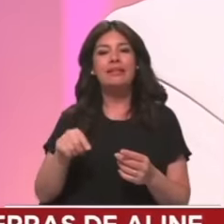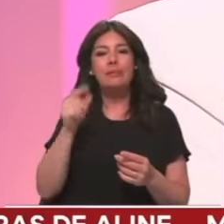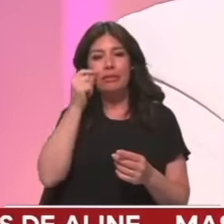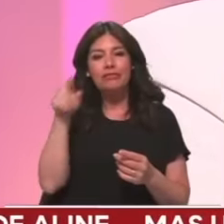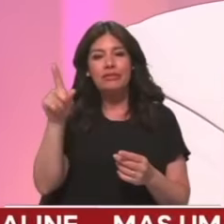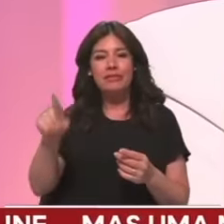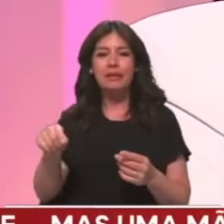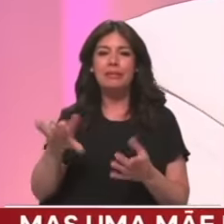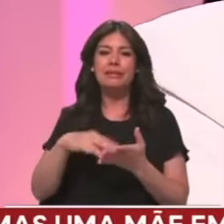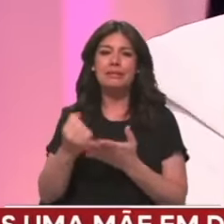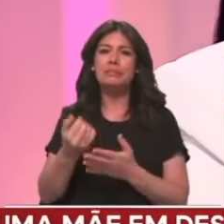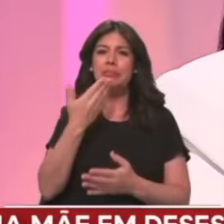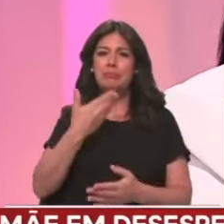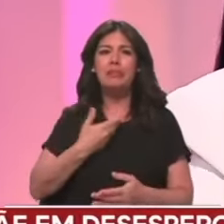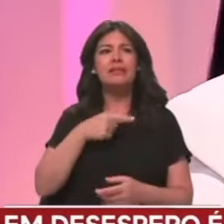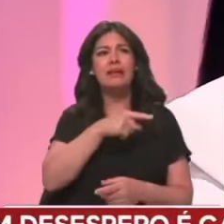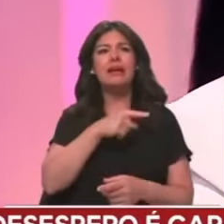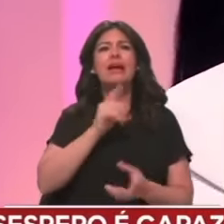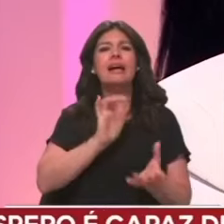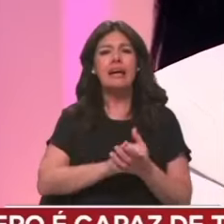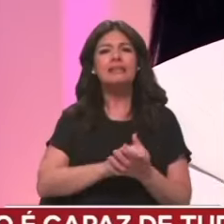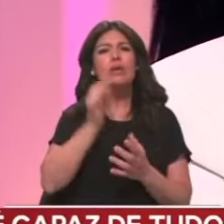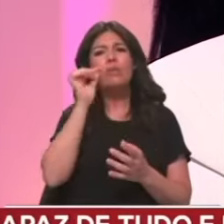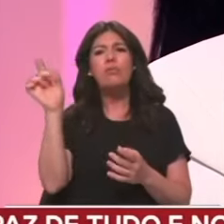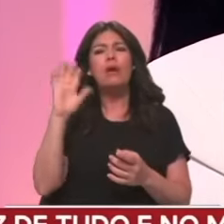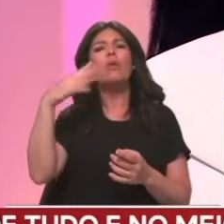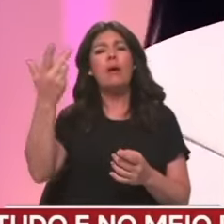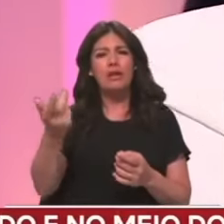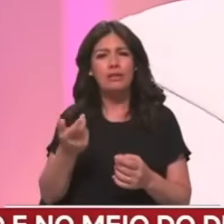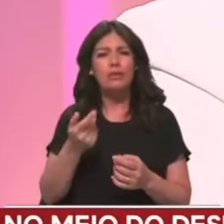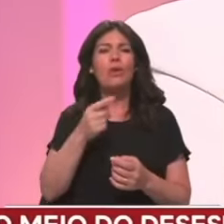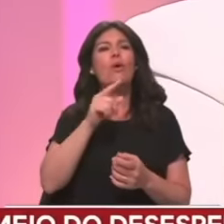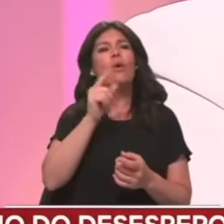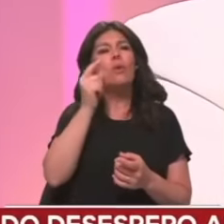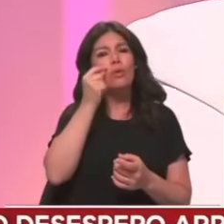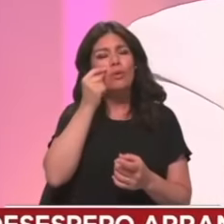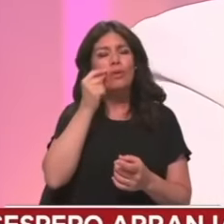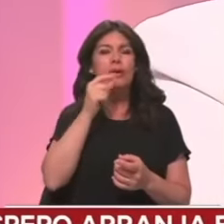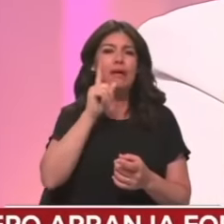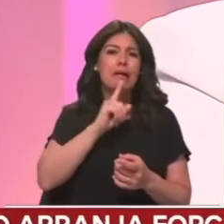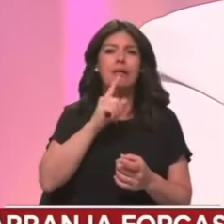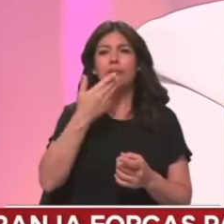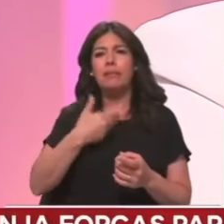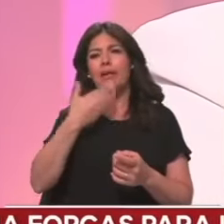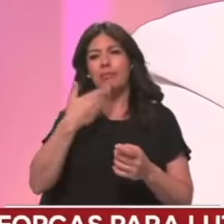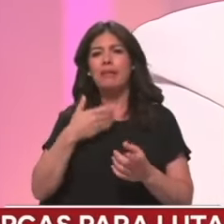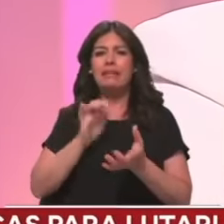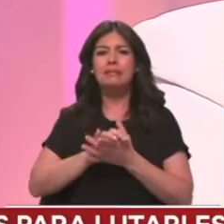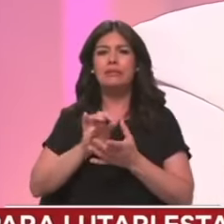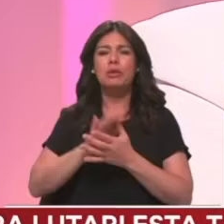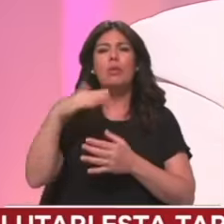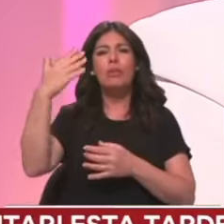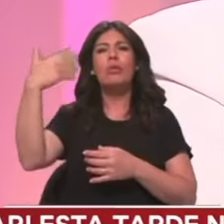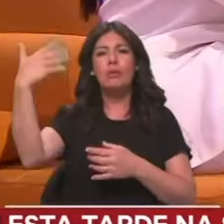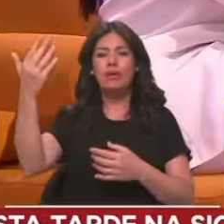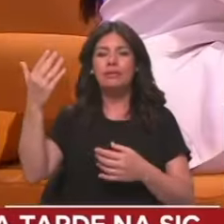é que casas com o pai então eu disse olha eu vou casar Eles foram os meninos das Alianças foram foram foi tão bom quando